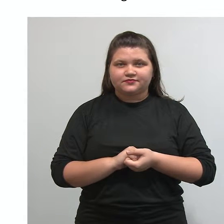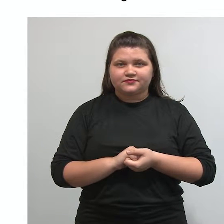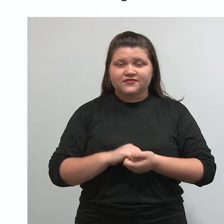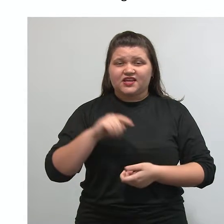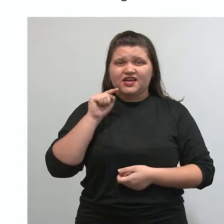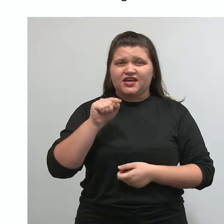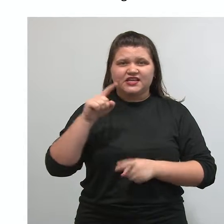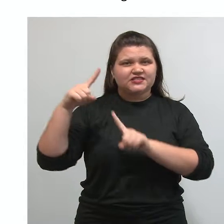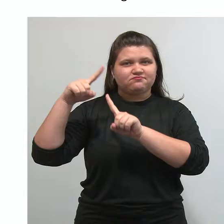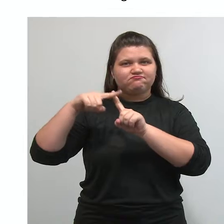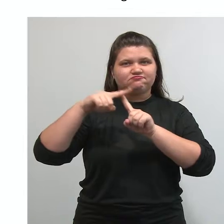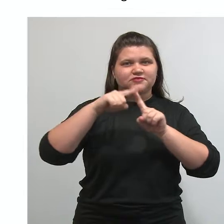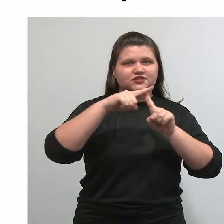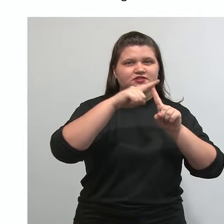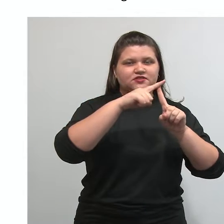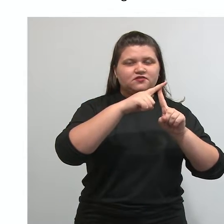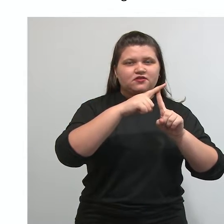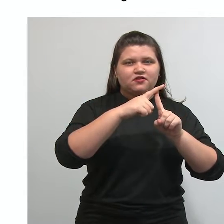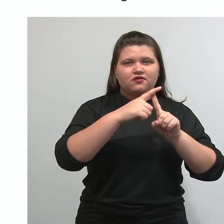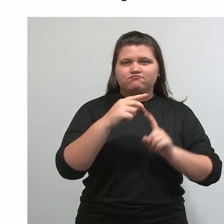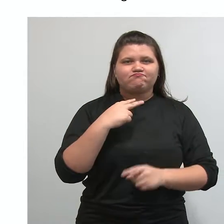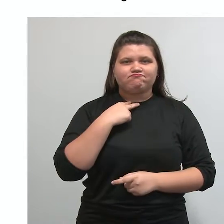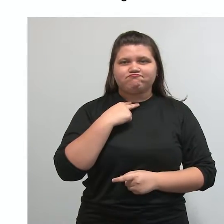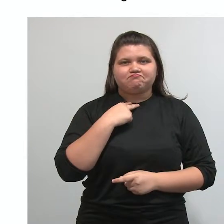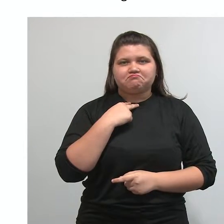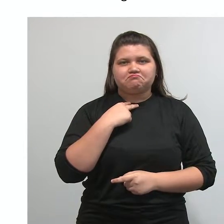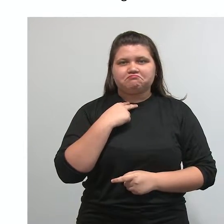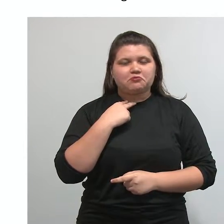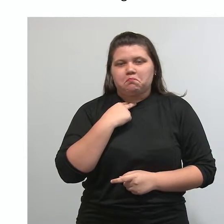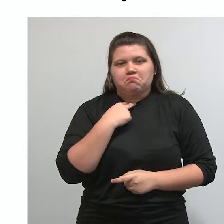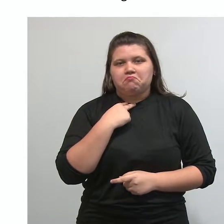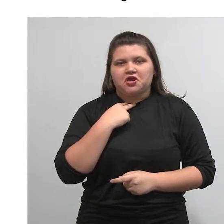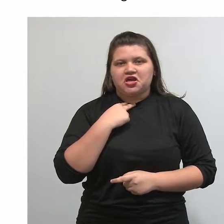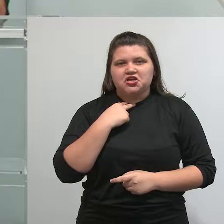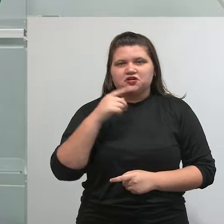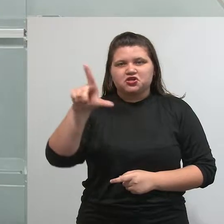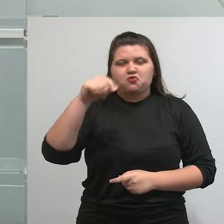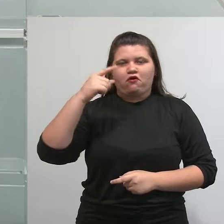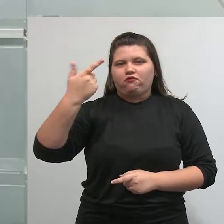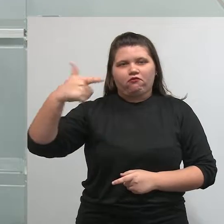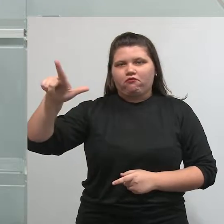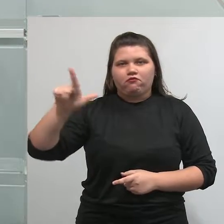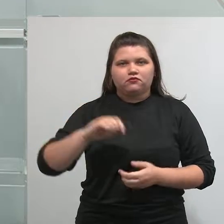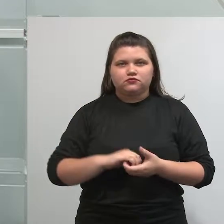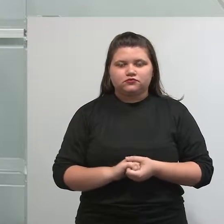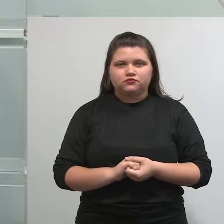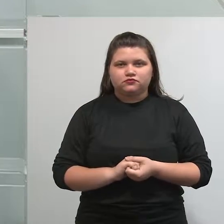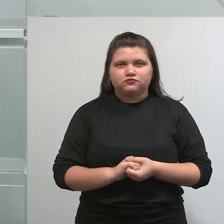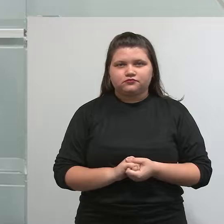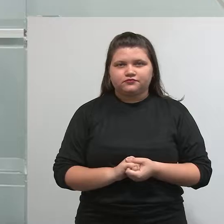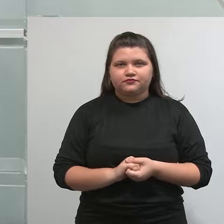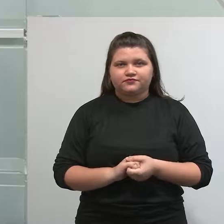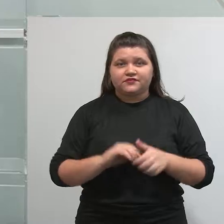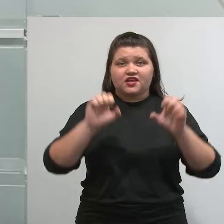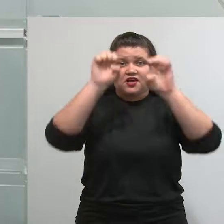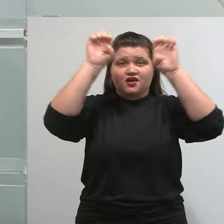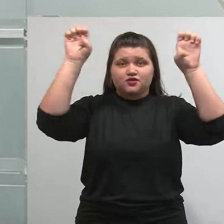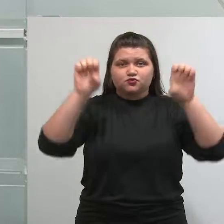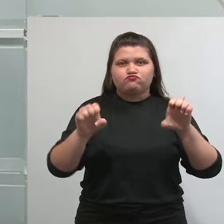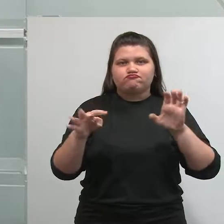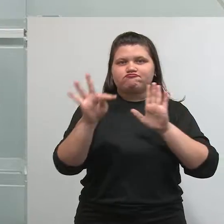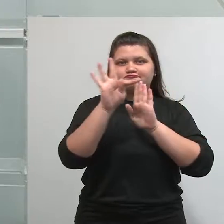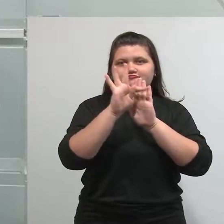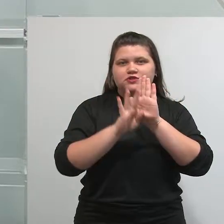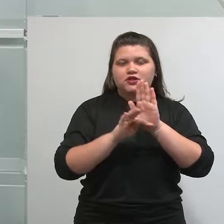ser o título do seu projeto, tá? Mas antes de nós falarmos de toda a estrutura do texto, de como que você